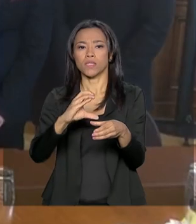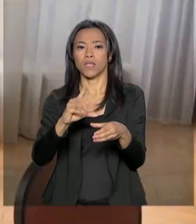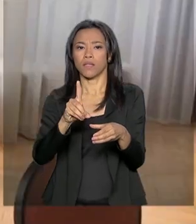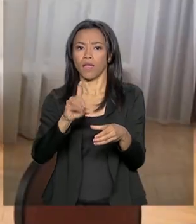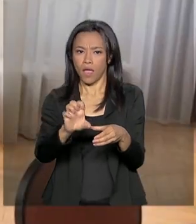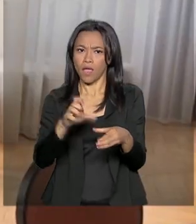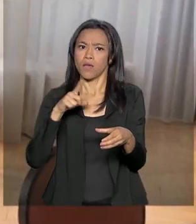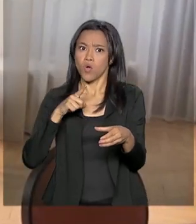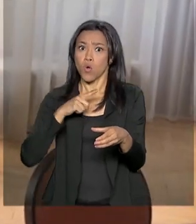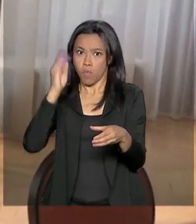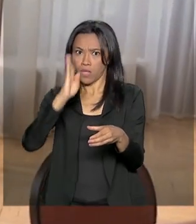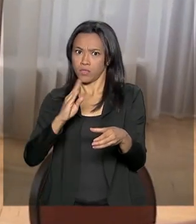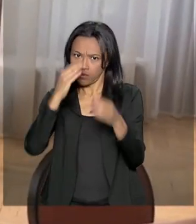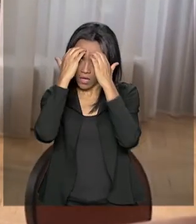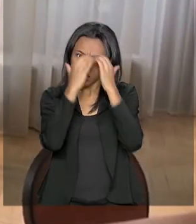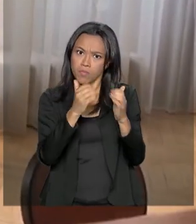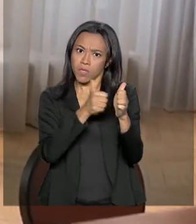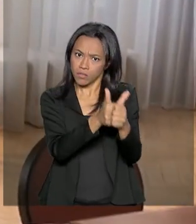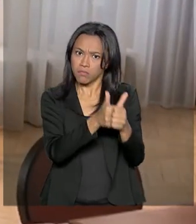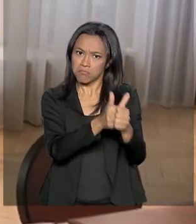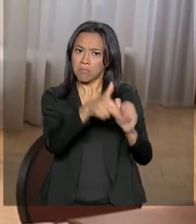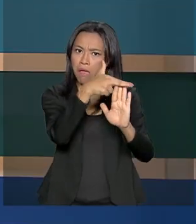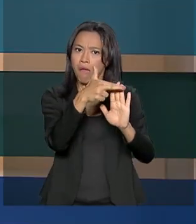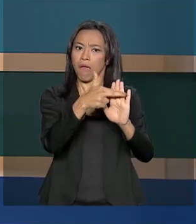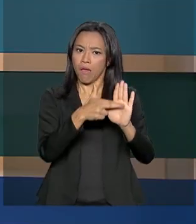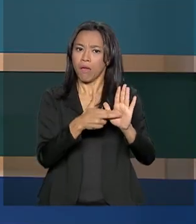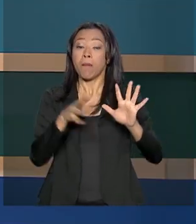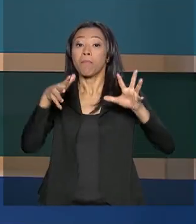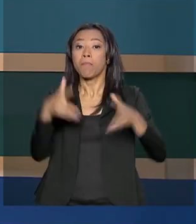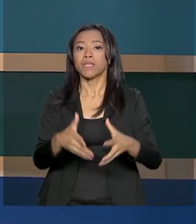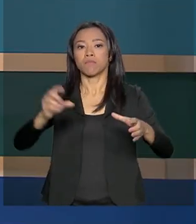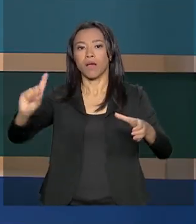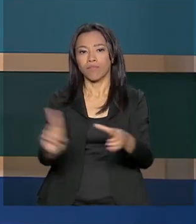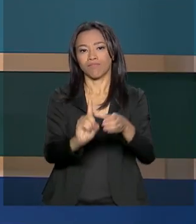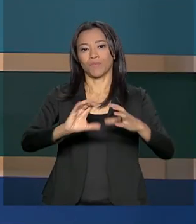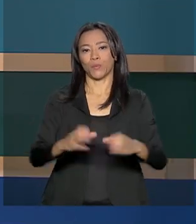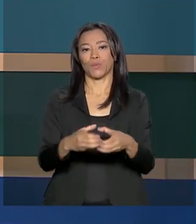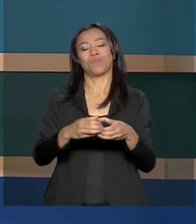para fazer parte do grupo e segundo o ministro o país está bem encaminhado nesse sentido